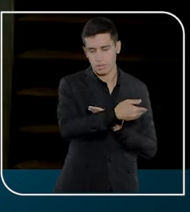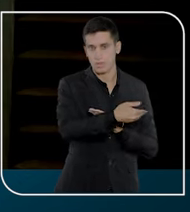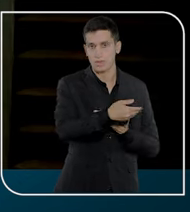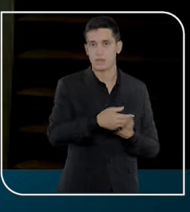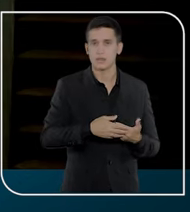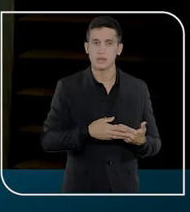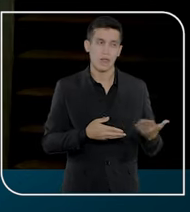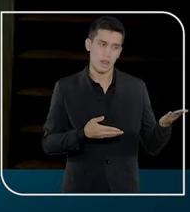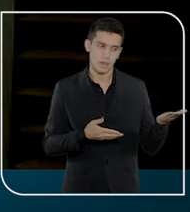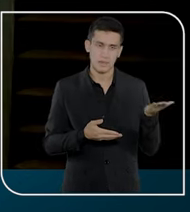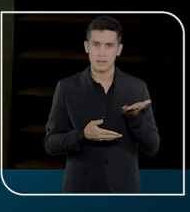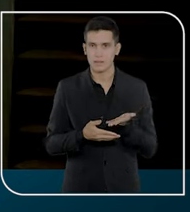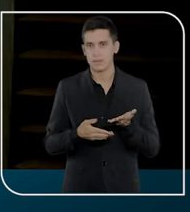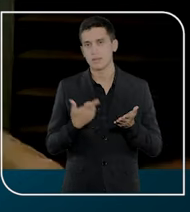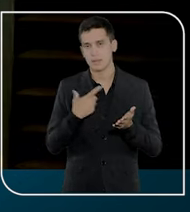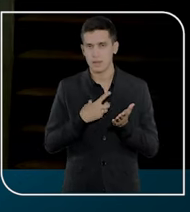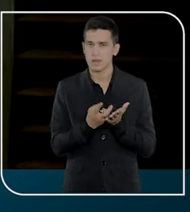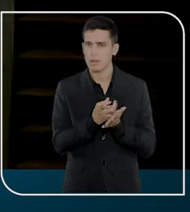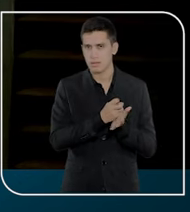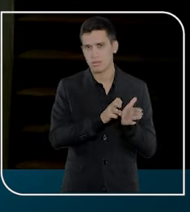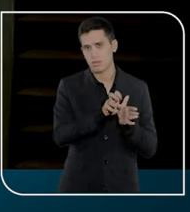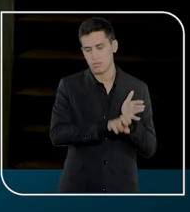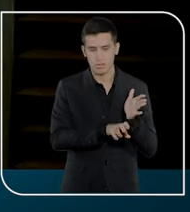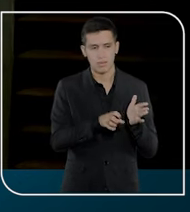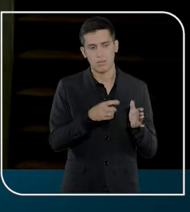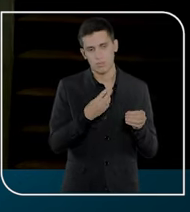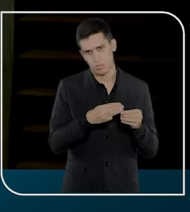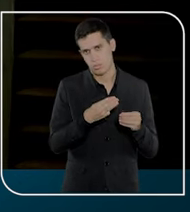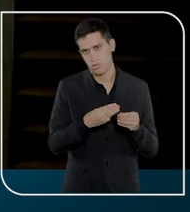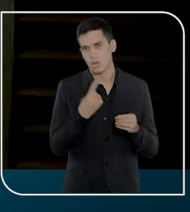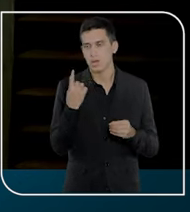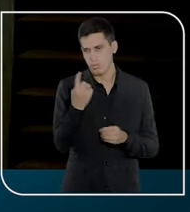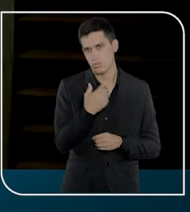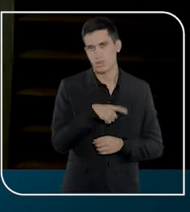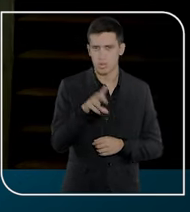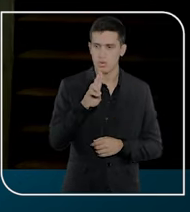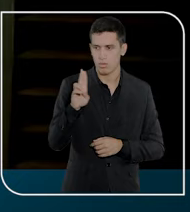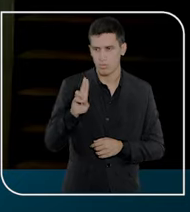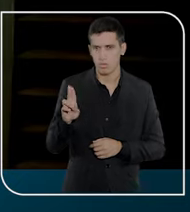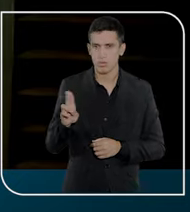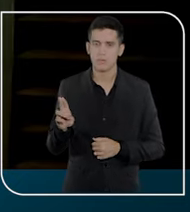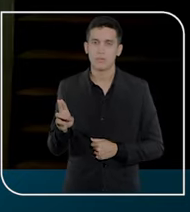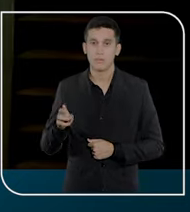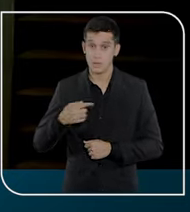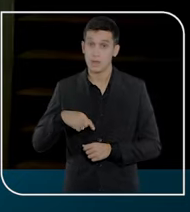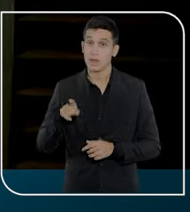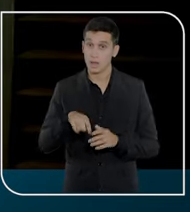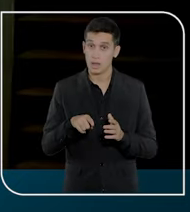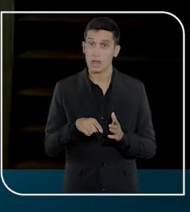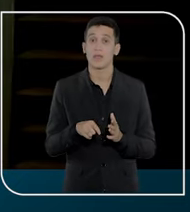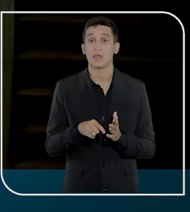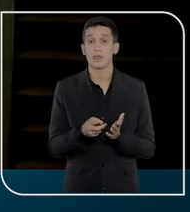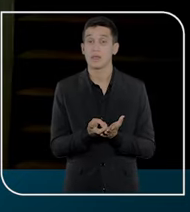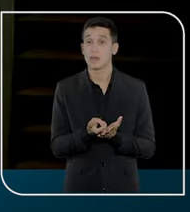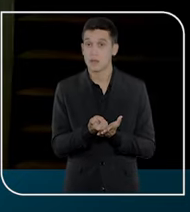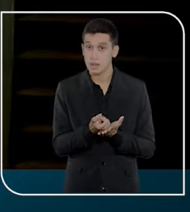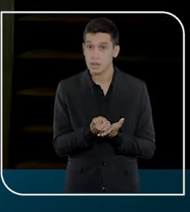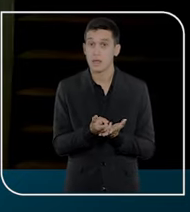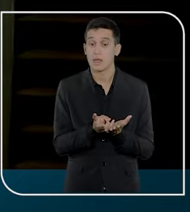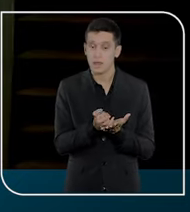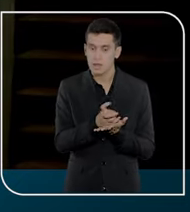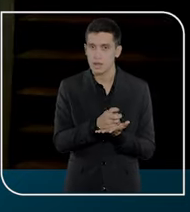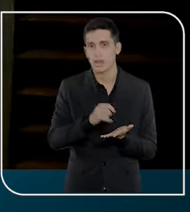tributo municipal. Cada município tem um nome, né? Mas é um imposto. ITBI ou